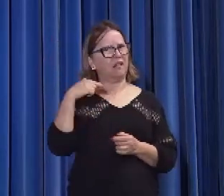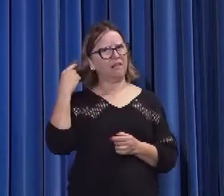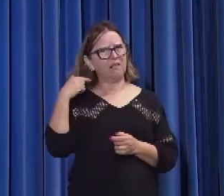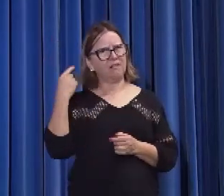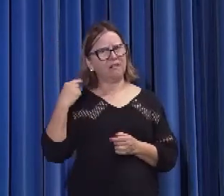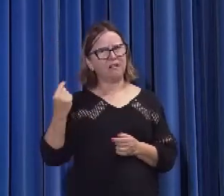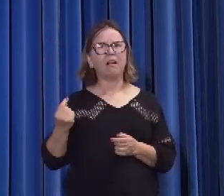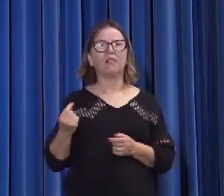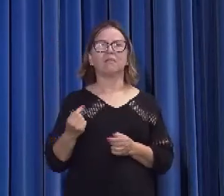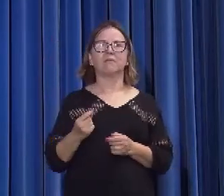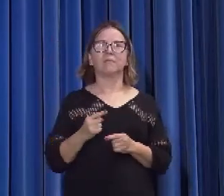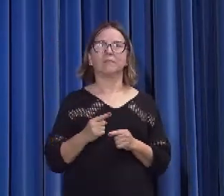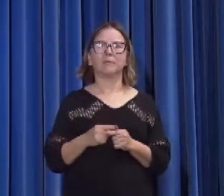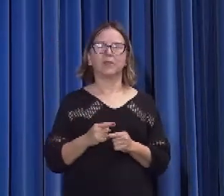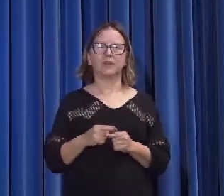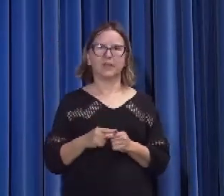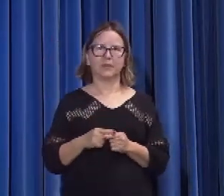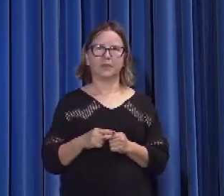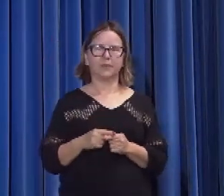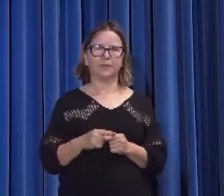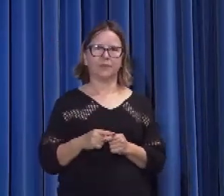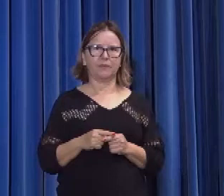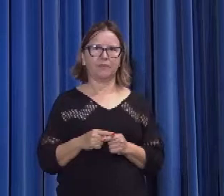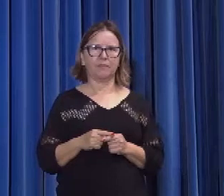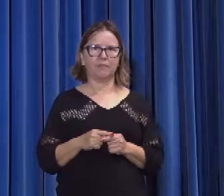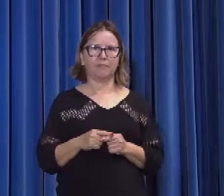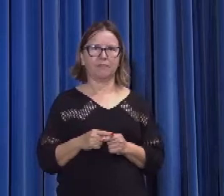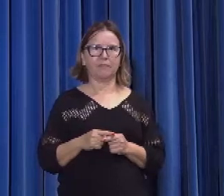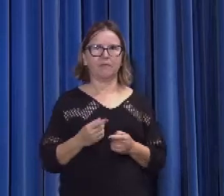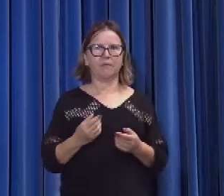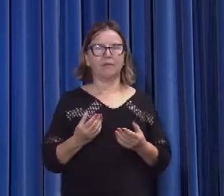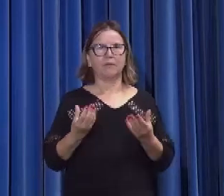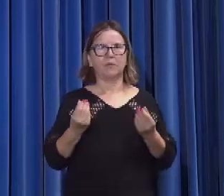Porque muito se fala em nome de Deus.